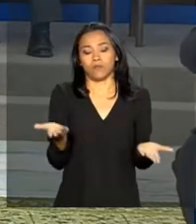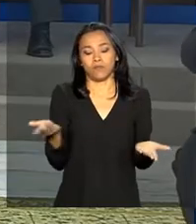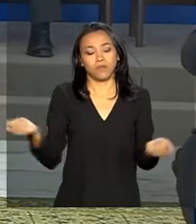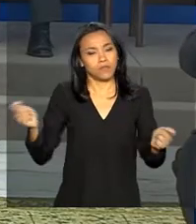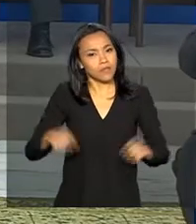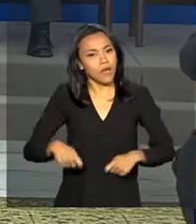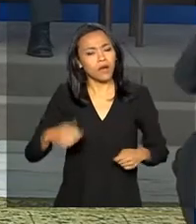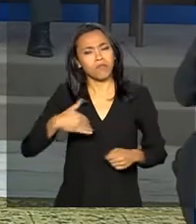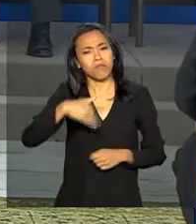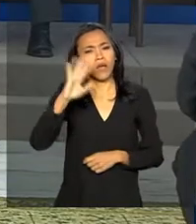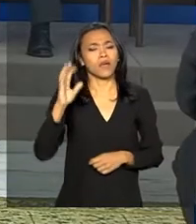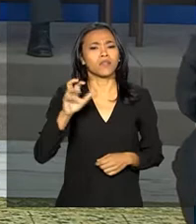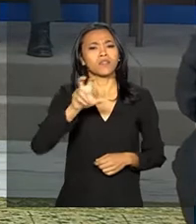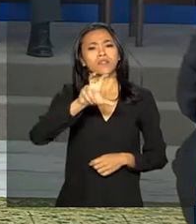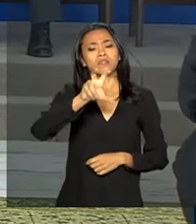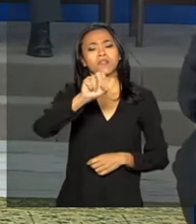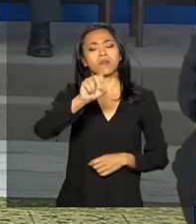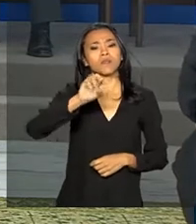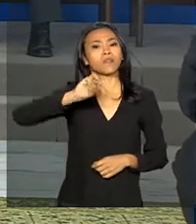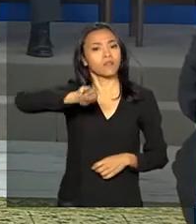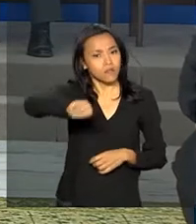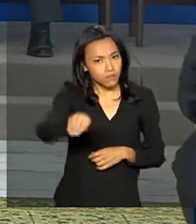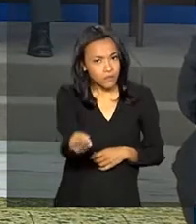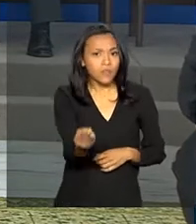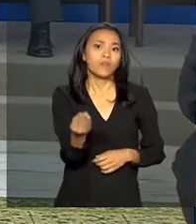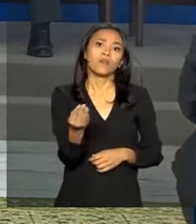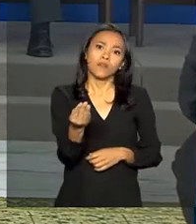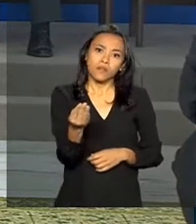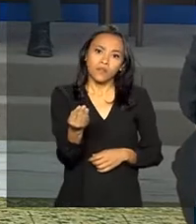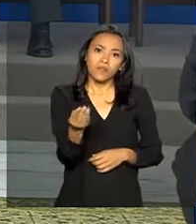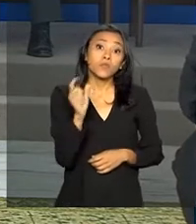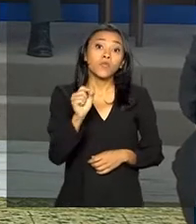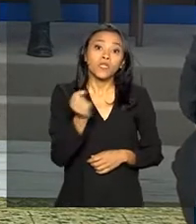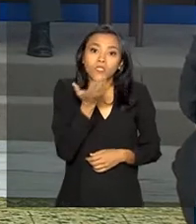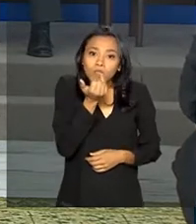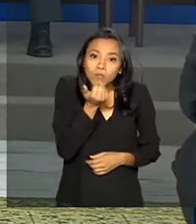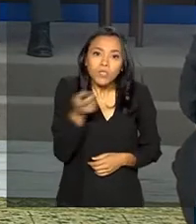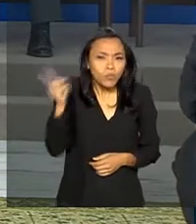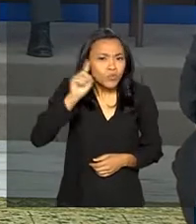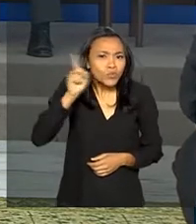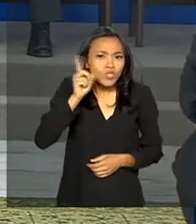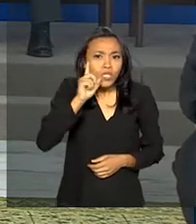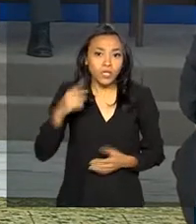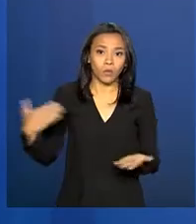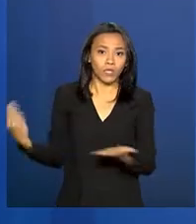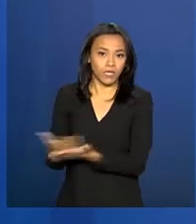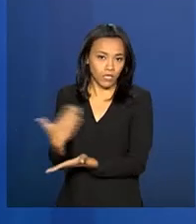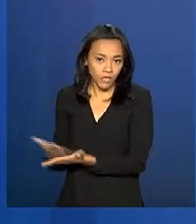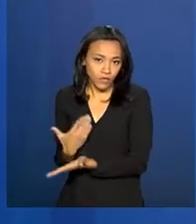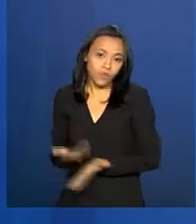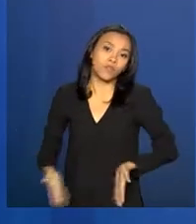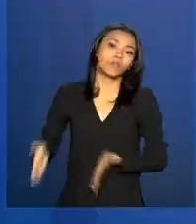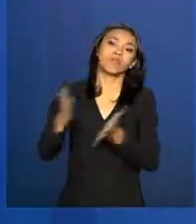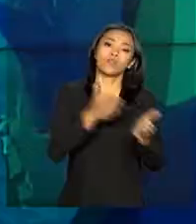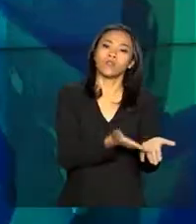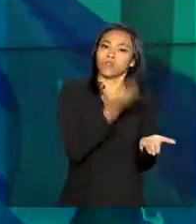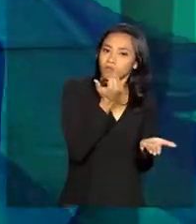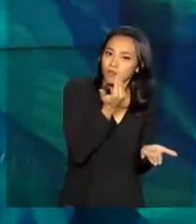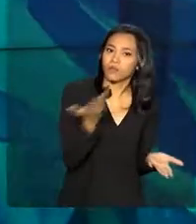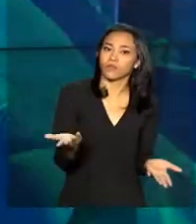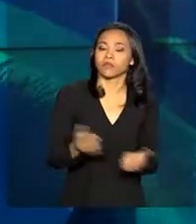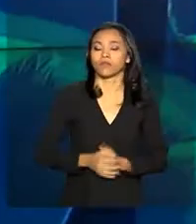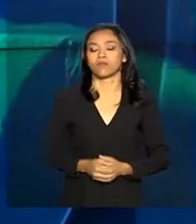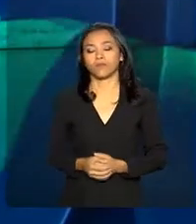é mais 50 milhões de refeições por dia então livro de um lado refeições de outro dado